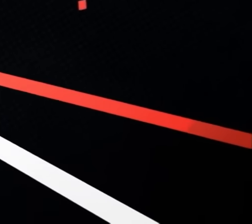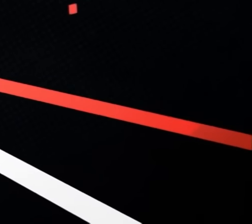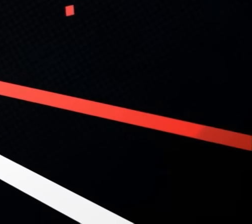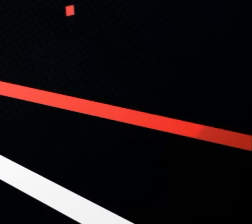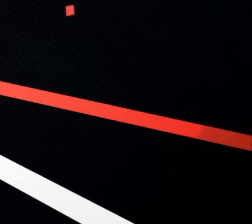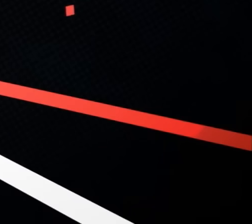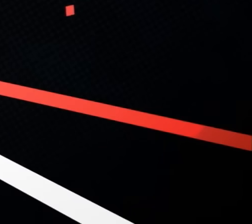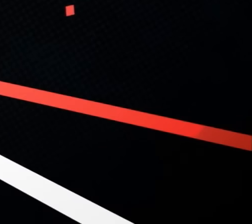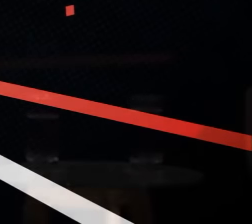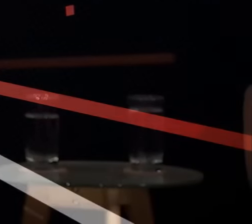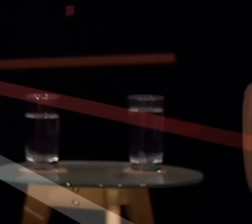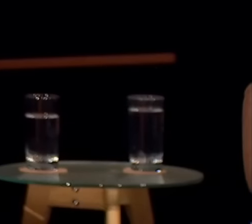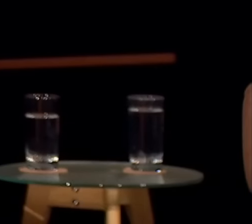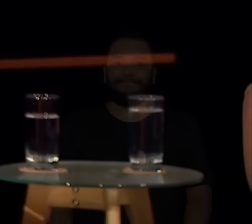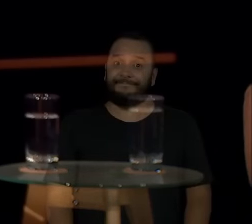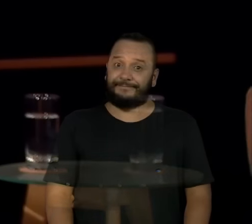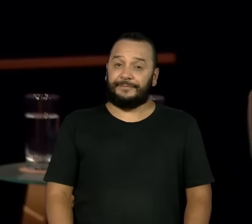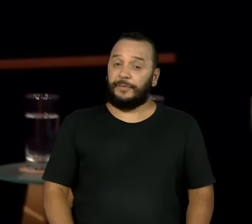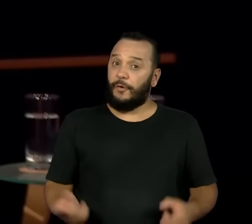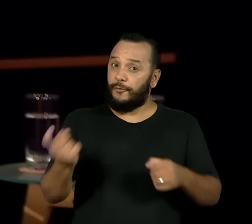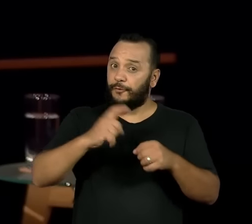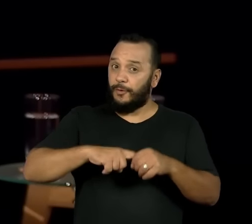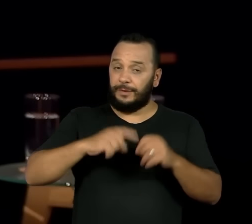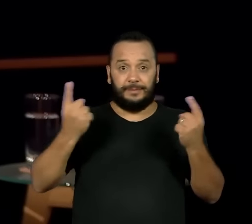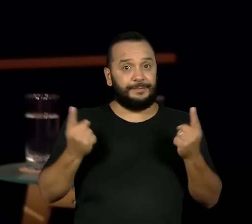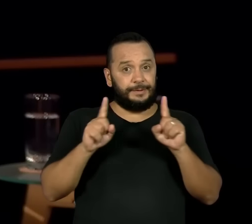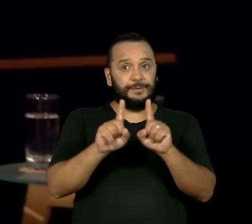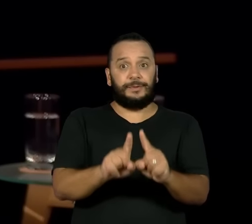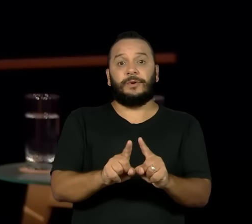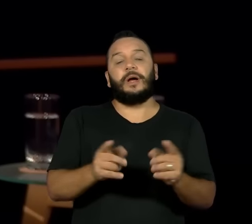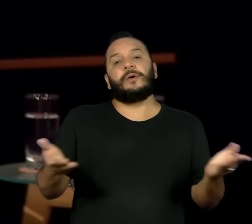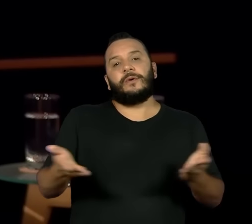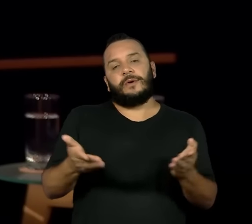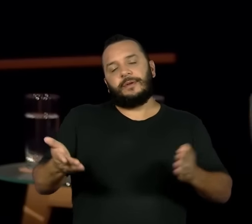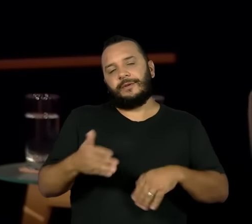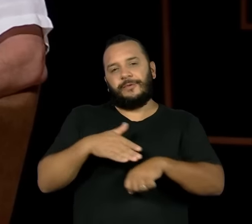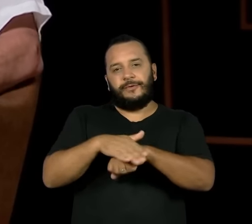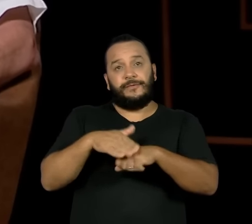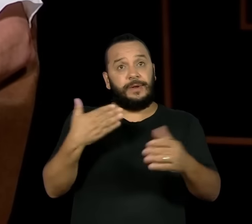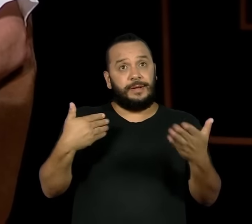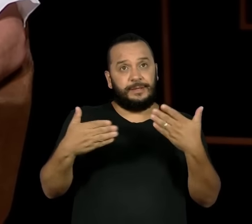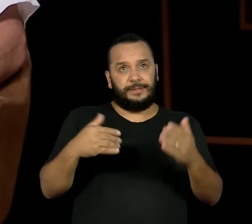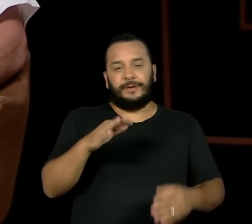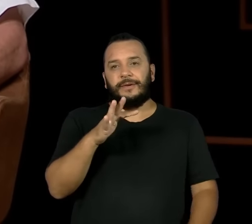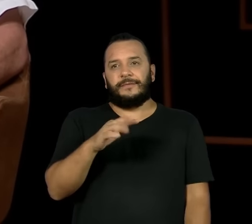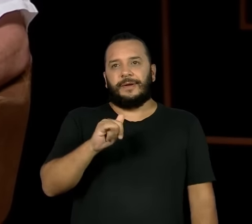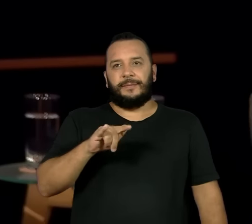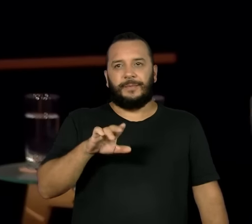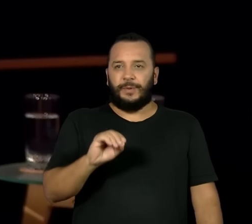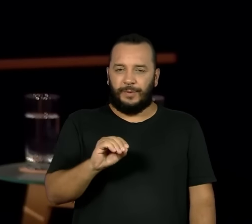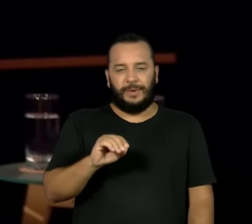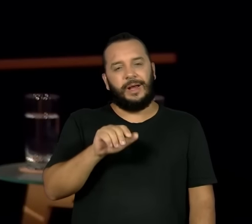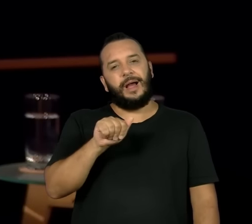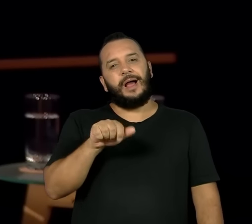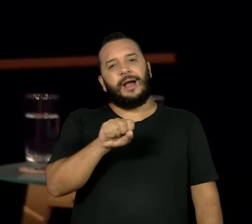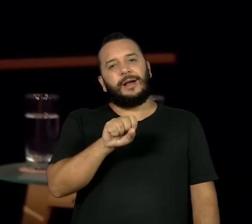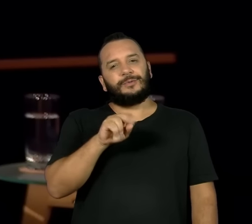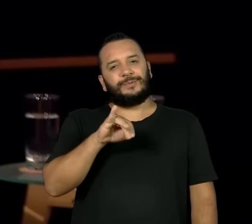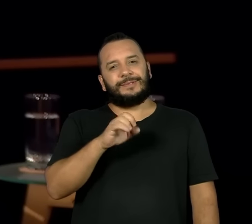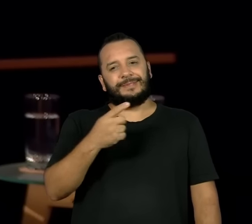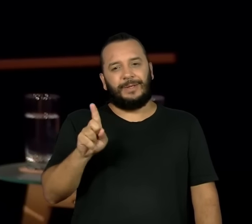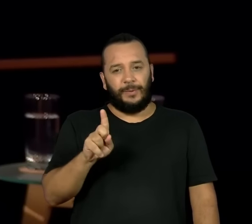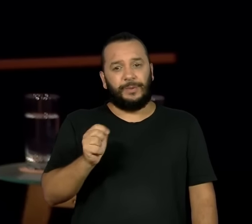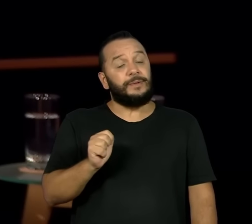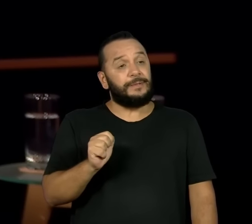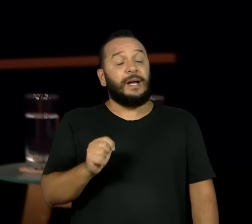Assunção de volta com Persona vamos continuar a nossa conversa com Fábio Assunção e a gente já abre esse bloco